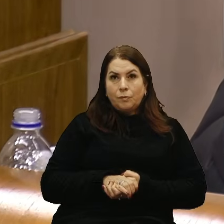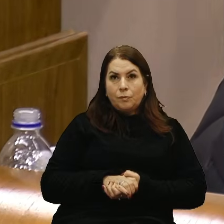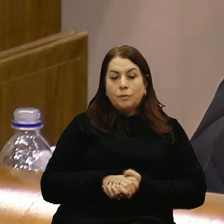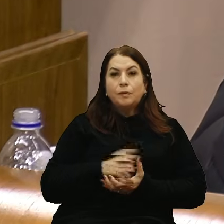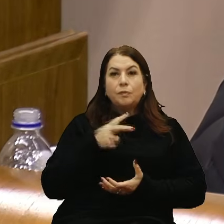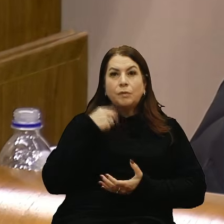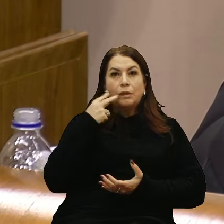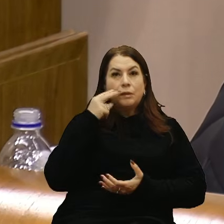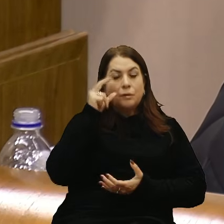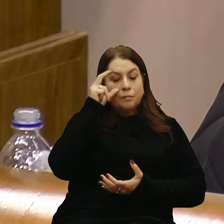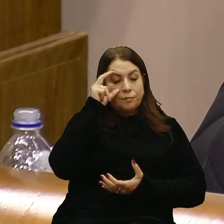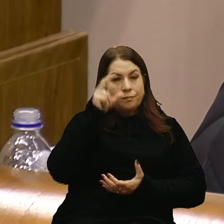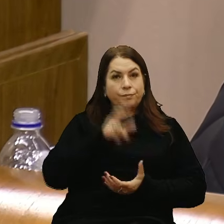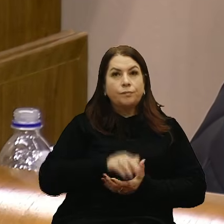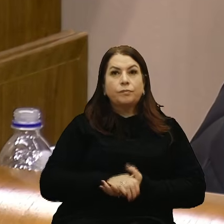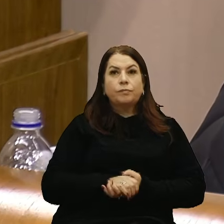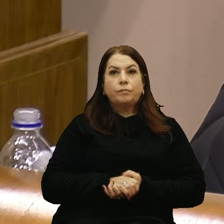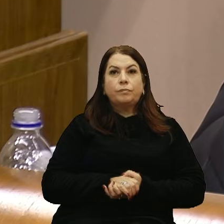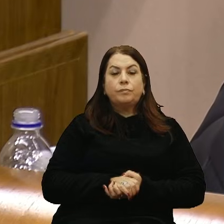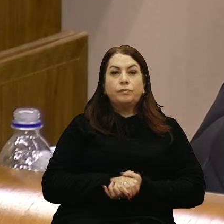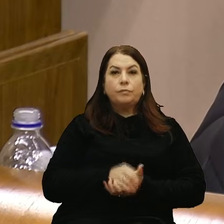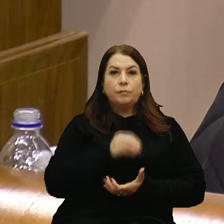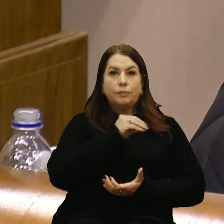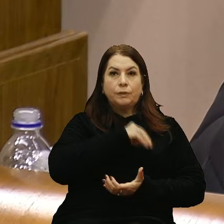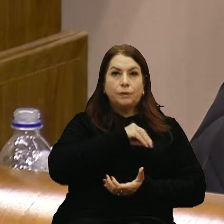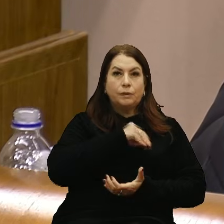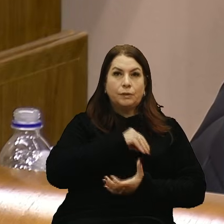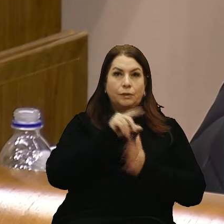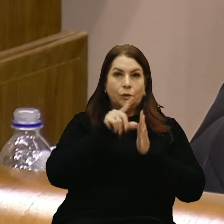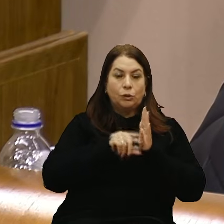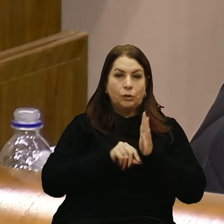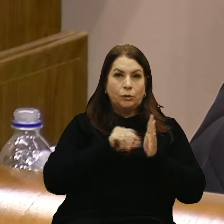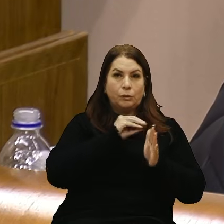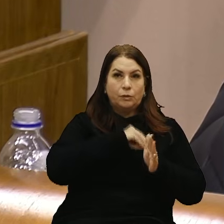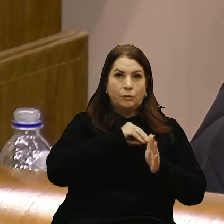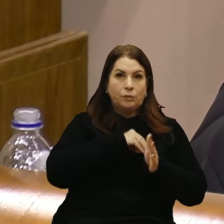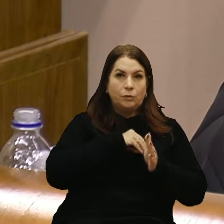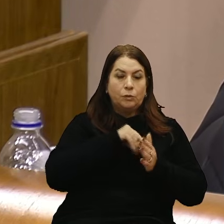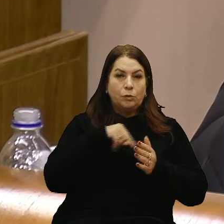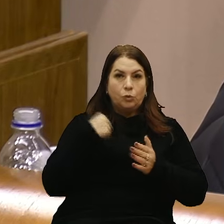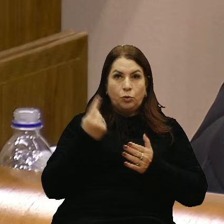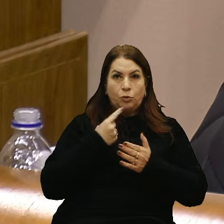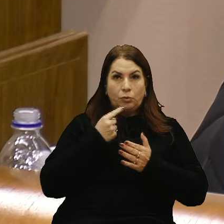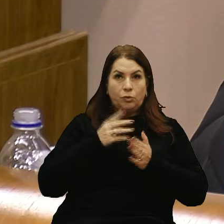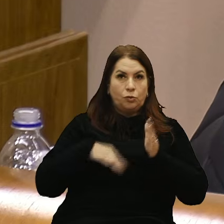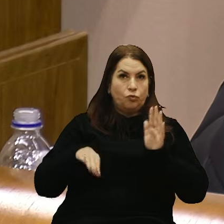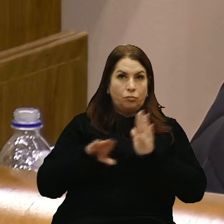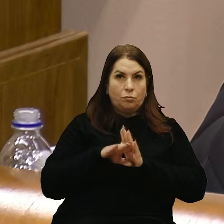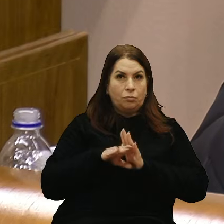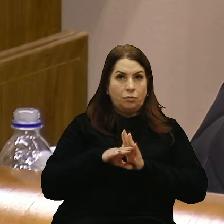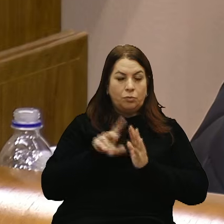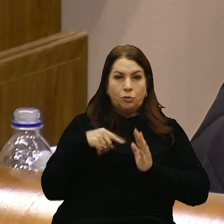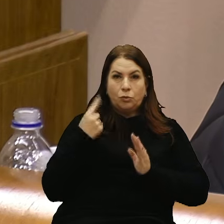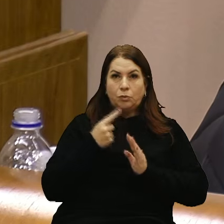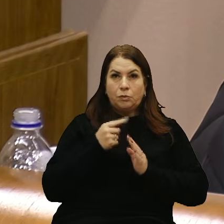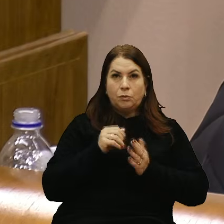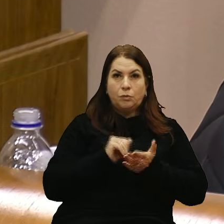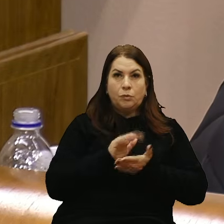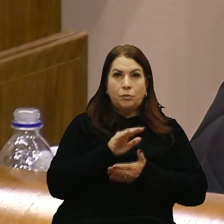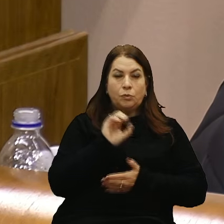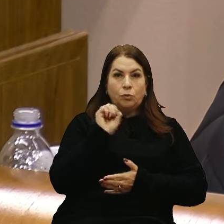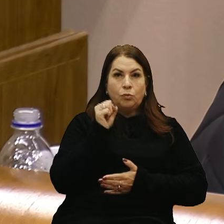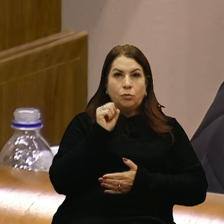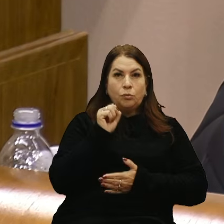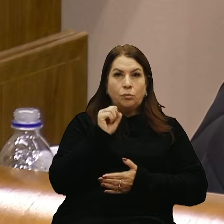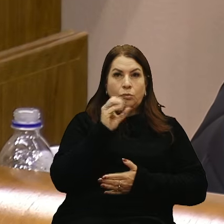Vereadora Sandra Boneto, salários, redução de salários. Bom, na nossa chegada, nós demitimos